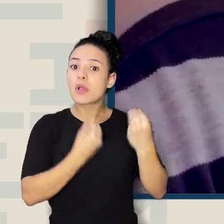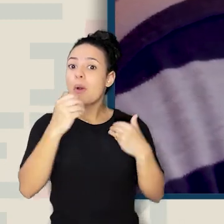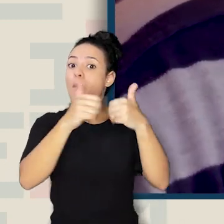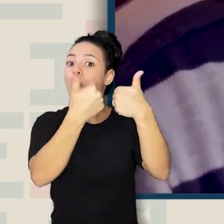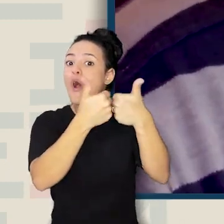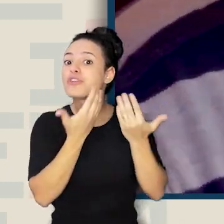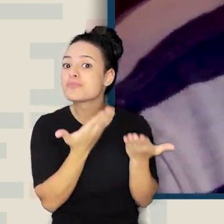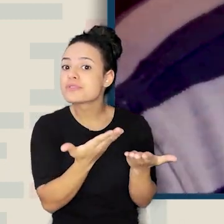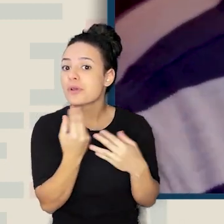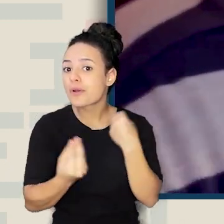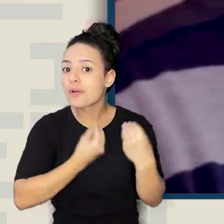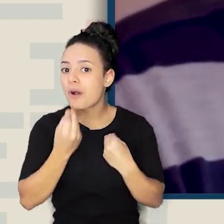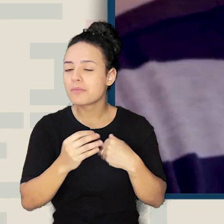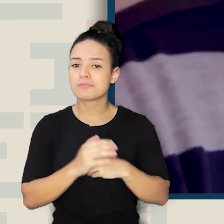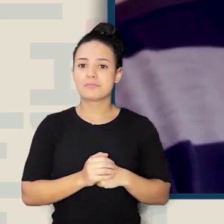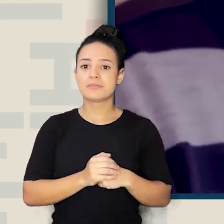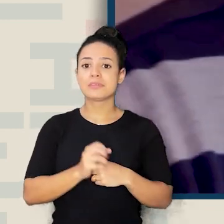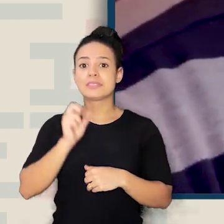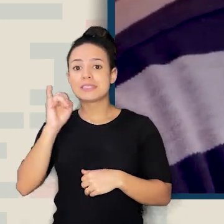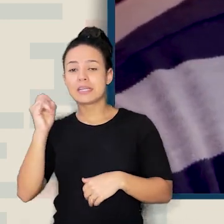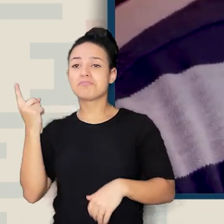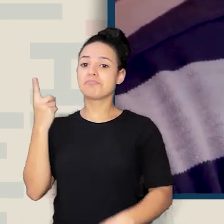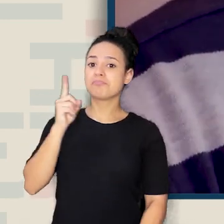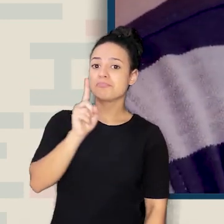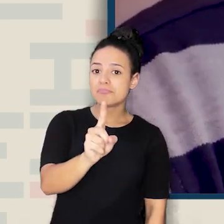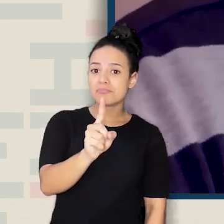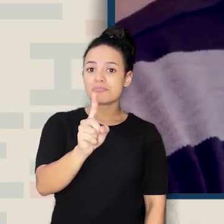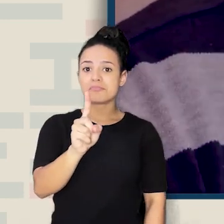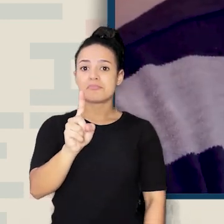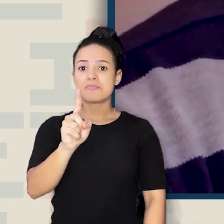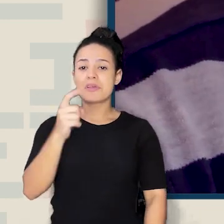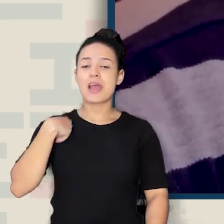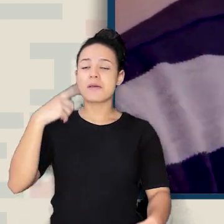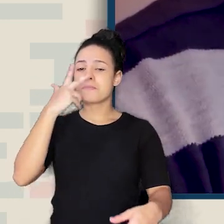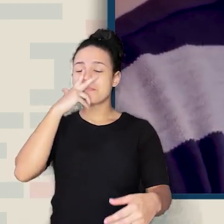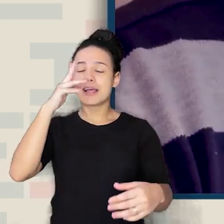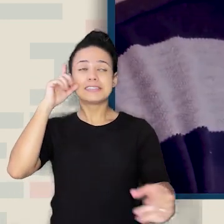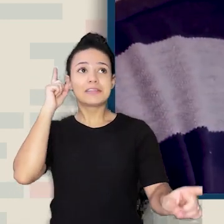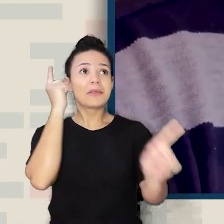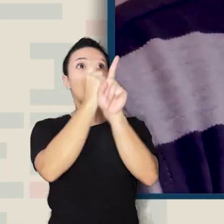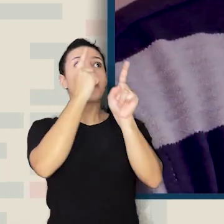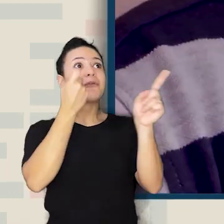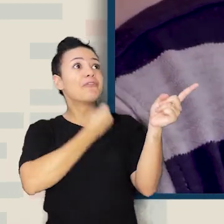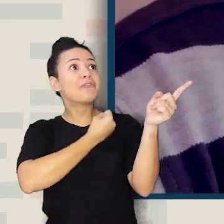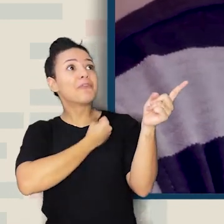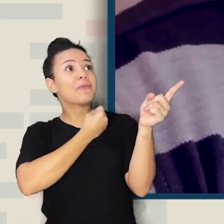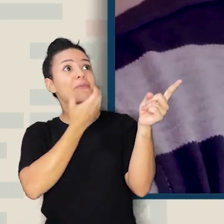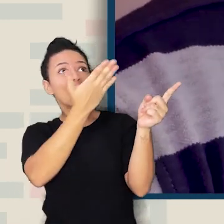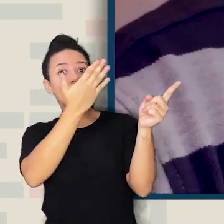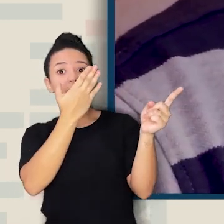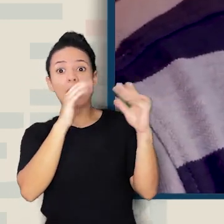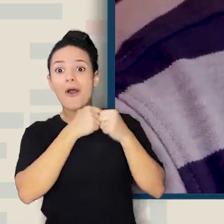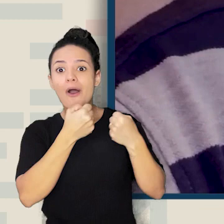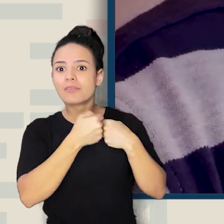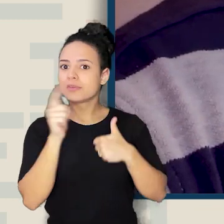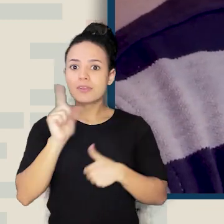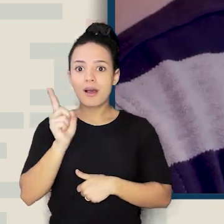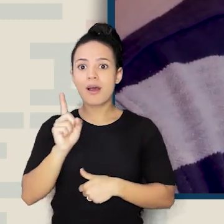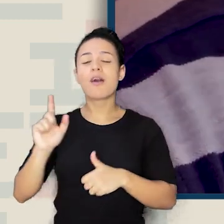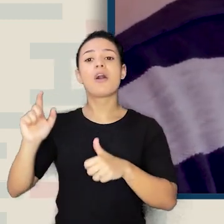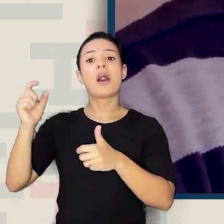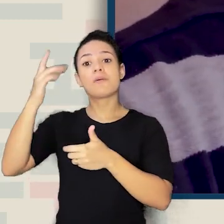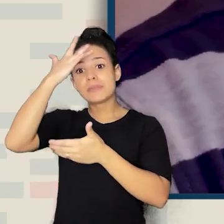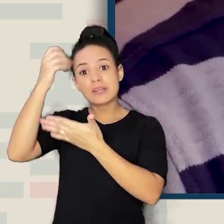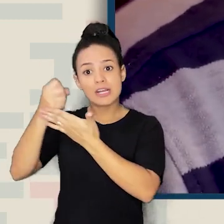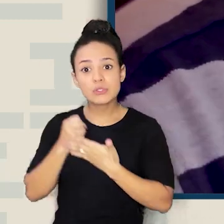Só que de repente ele enxergou, deu um milagre lá, ele viu o ônibus passando. Né? São pessoas que ajudam. Se não tiver ninguém para ajudar, vai passar